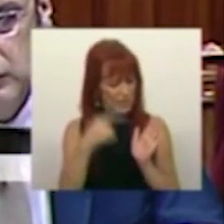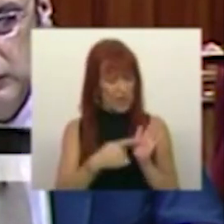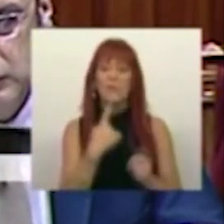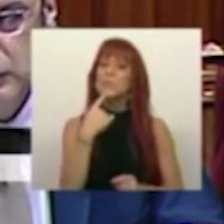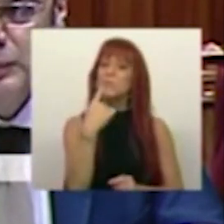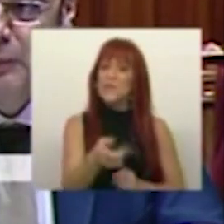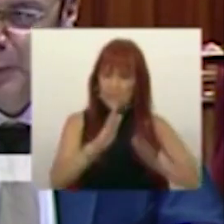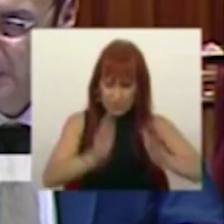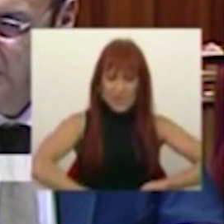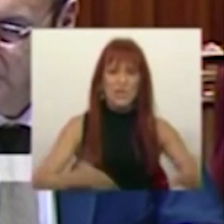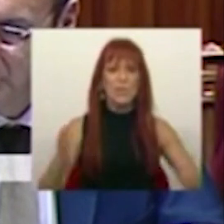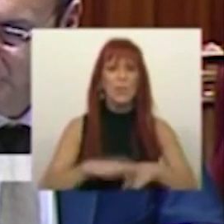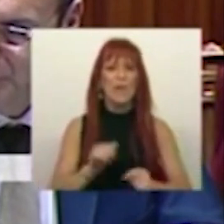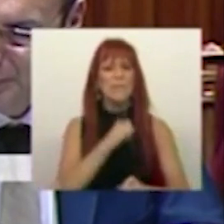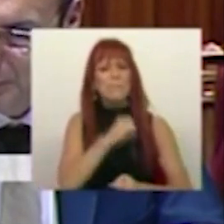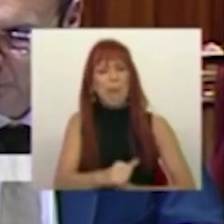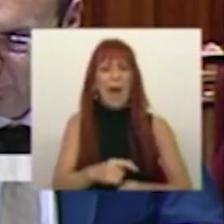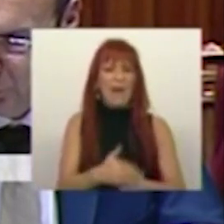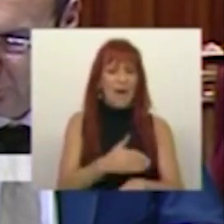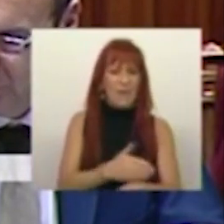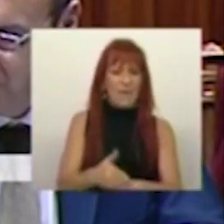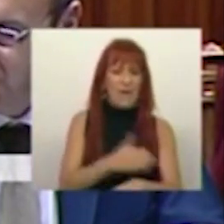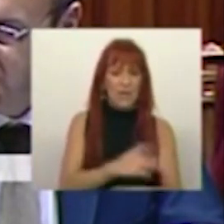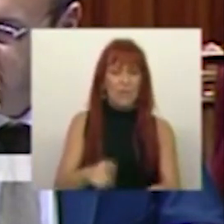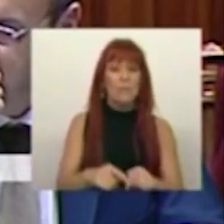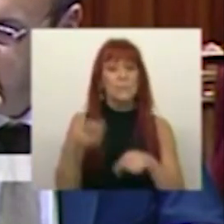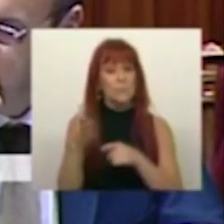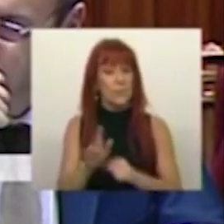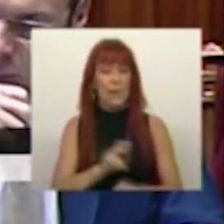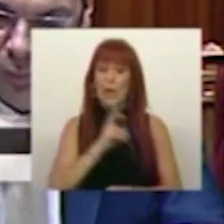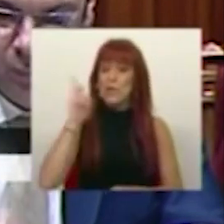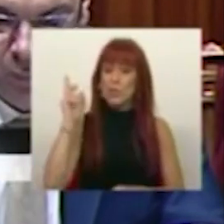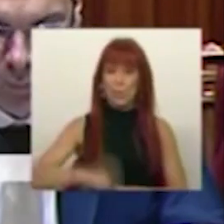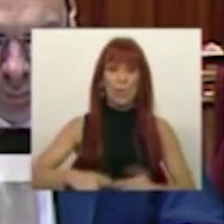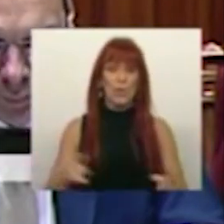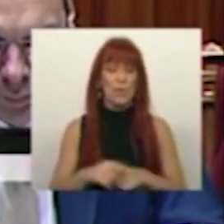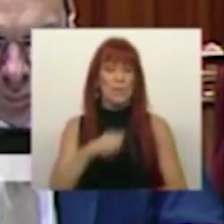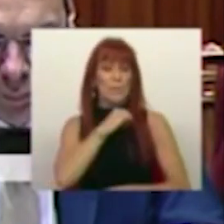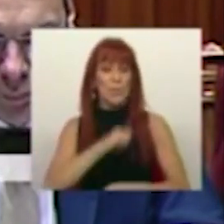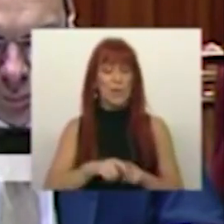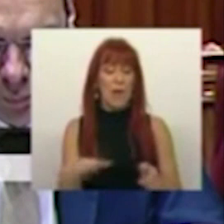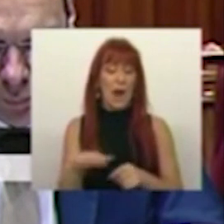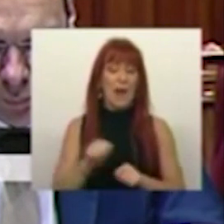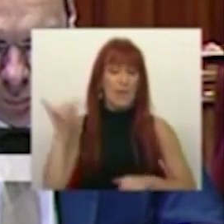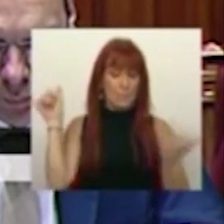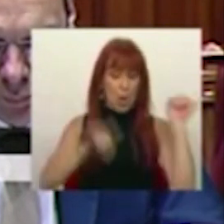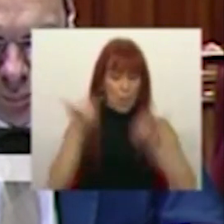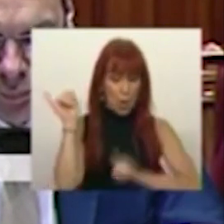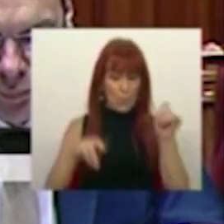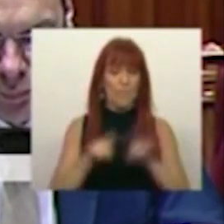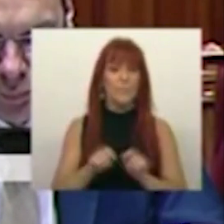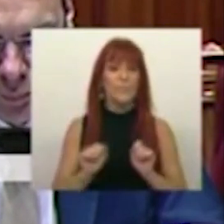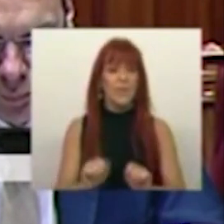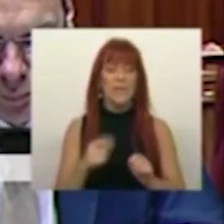se pronunciar sobre a sua viabilidade prévia, designadamente respondendo à viabilidade do ponto de vista aeronáutico, da